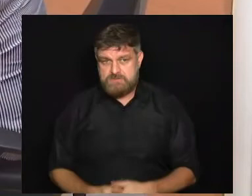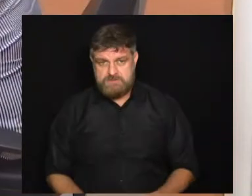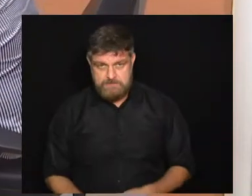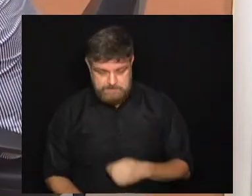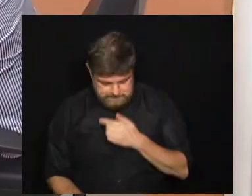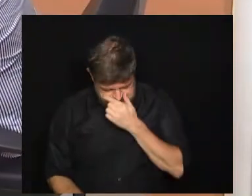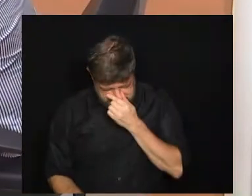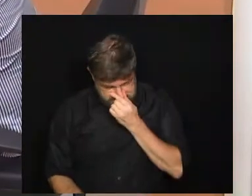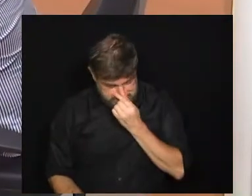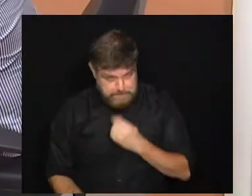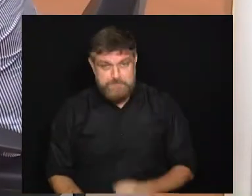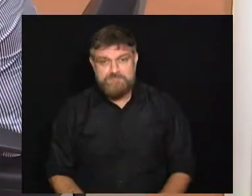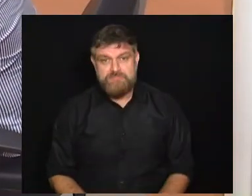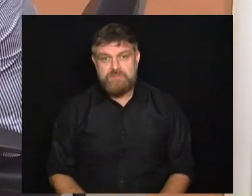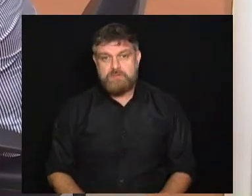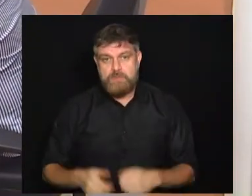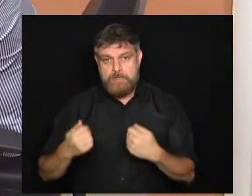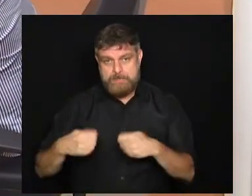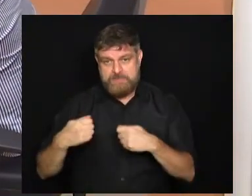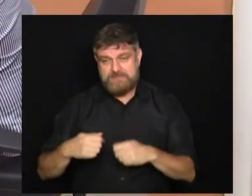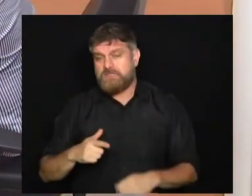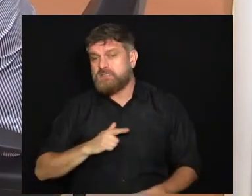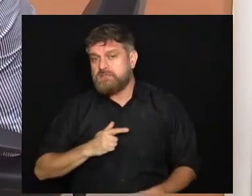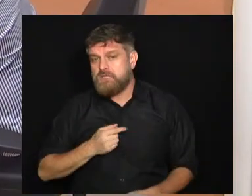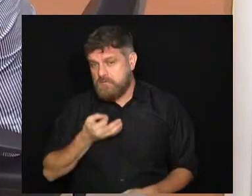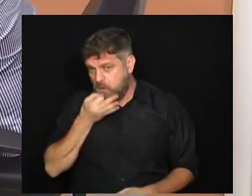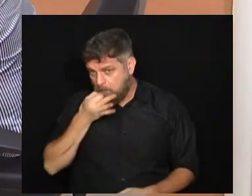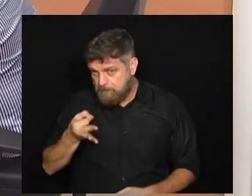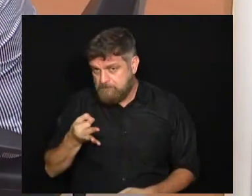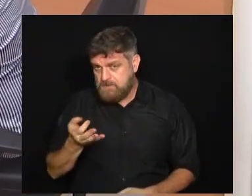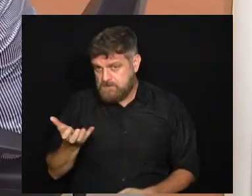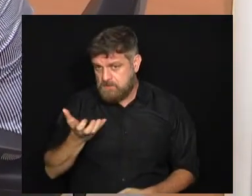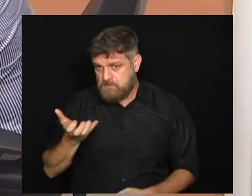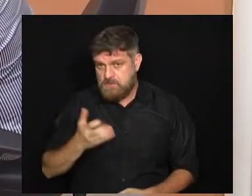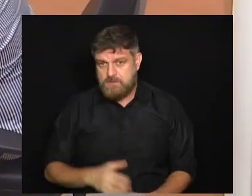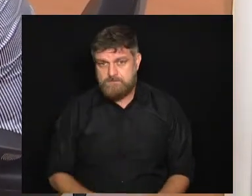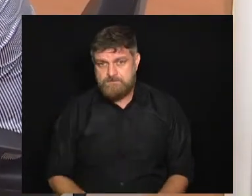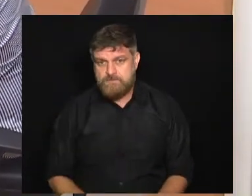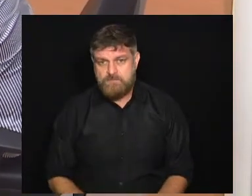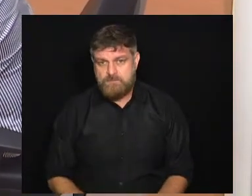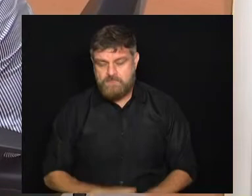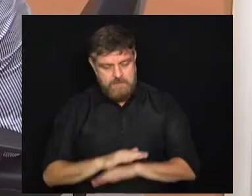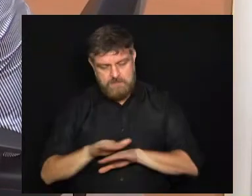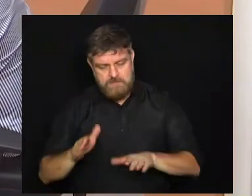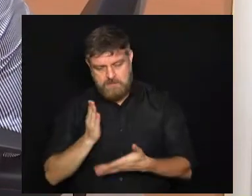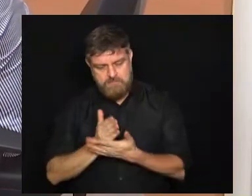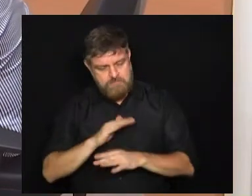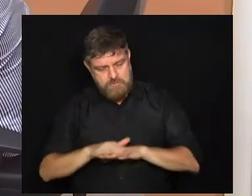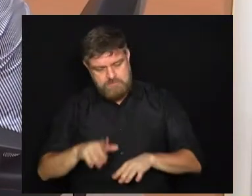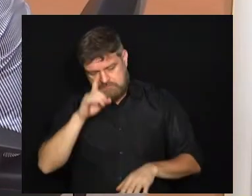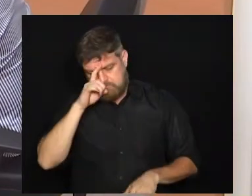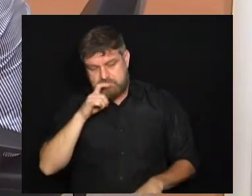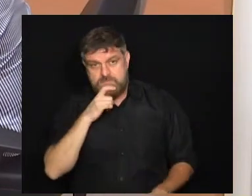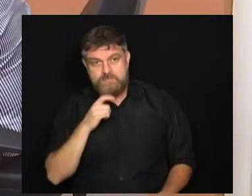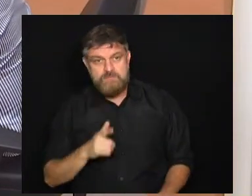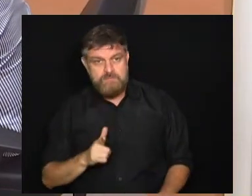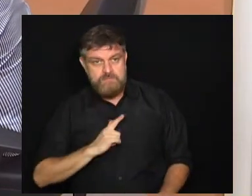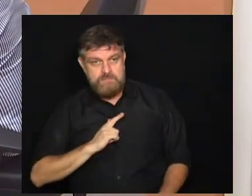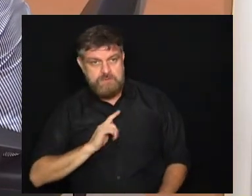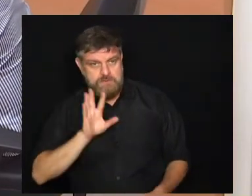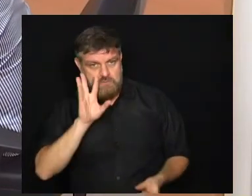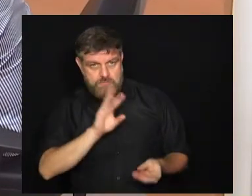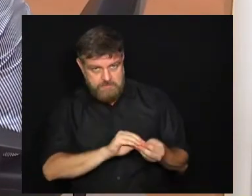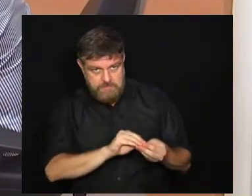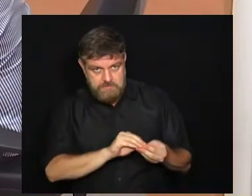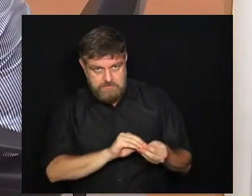para caminhar. Se tiver mais alguma consideração, André, quer fazer alguma consideração? Não, tranquilo. Marcos, alguma última consideração?